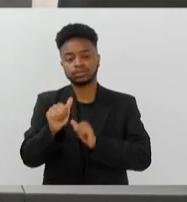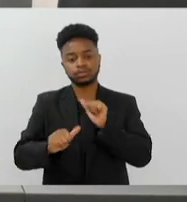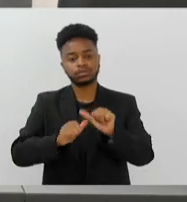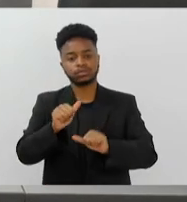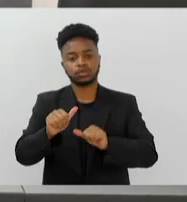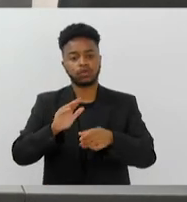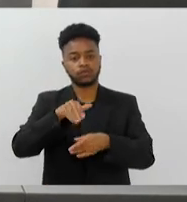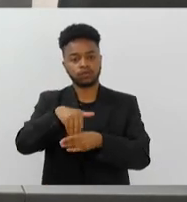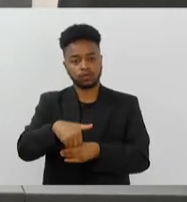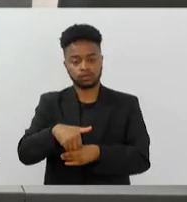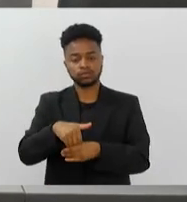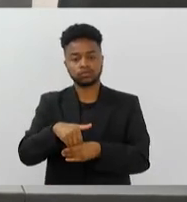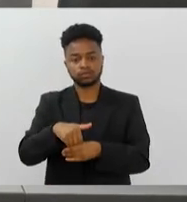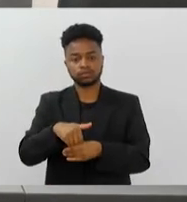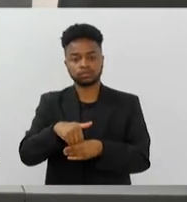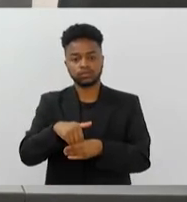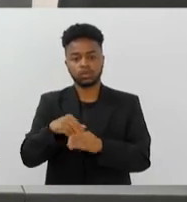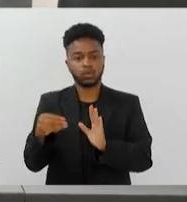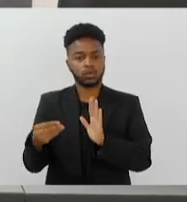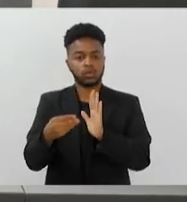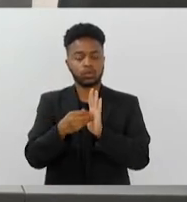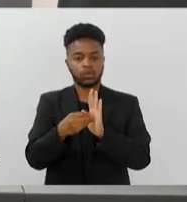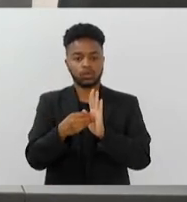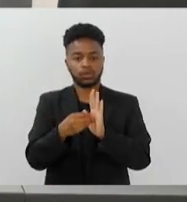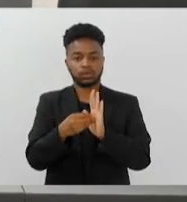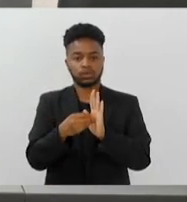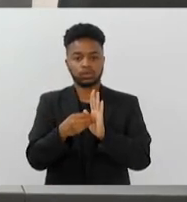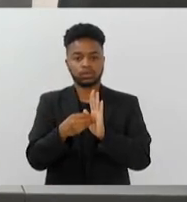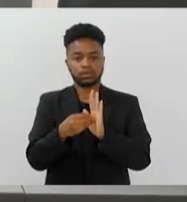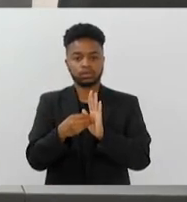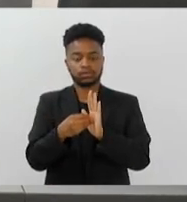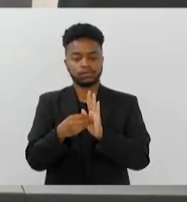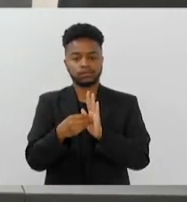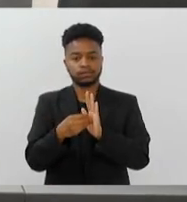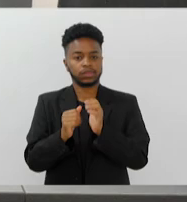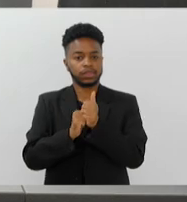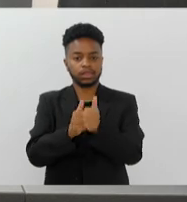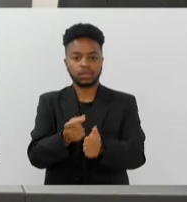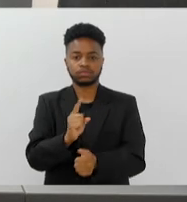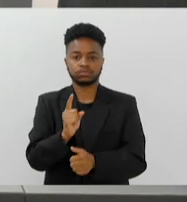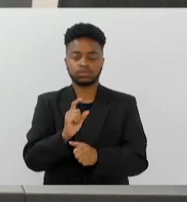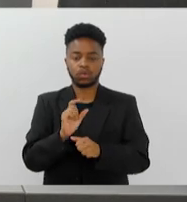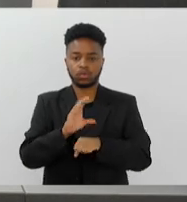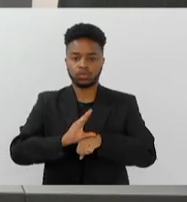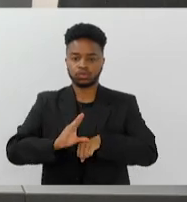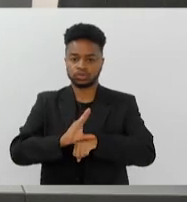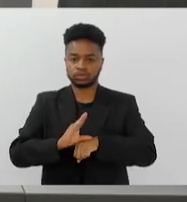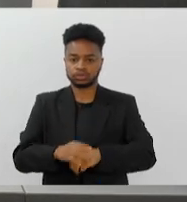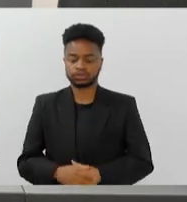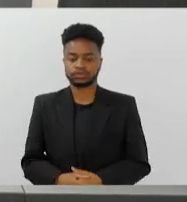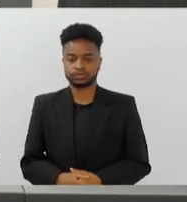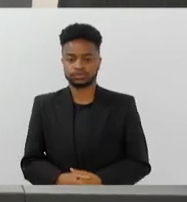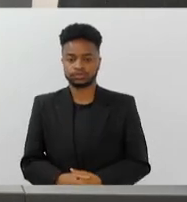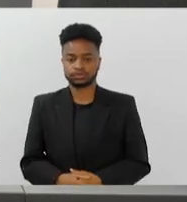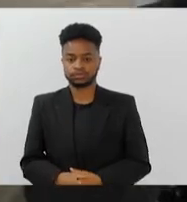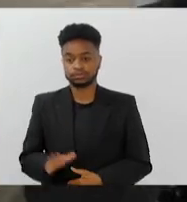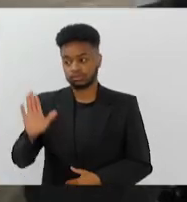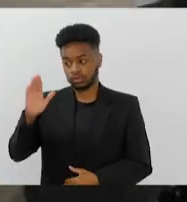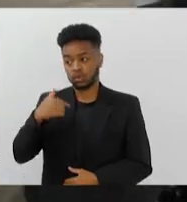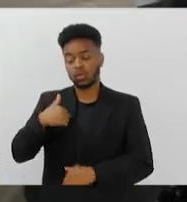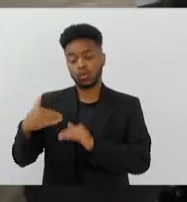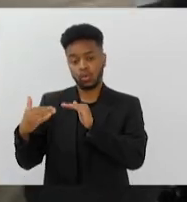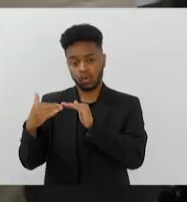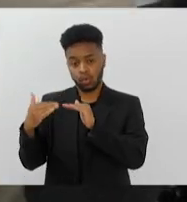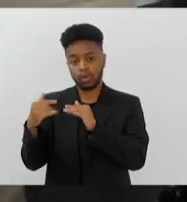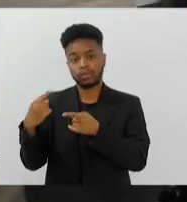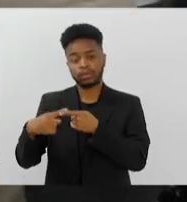o voto pela inconstitucionalidade. Senhor presidente, deputado Cozzolino. Concordo, porque